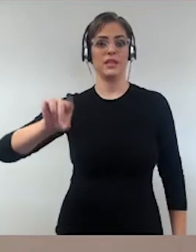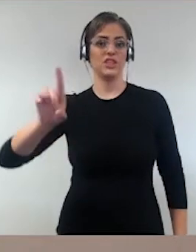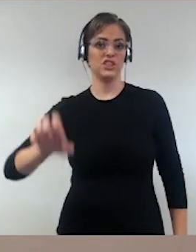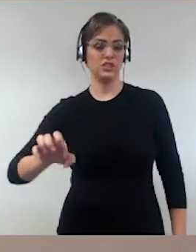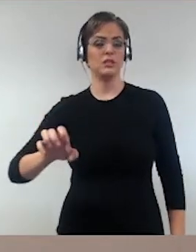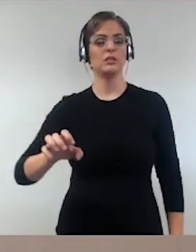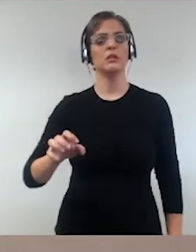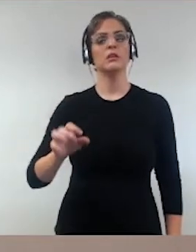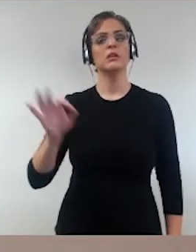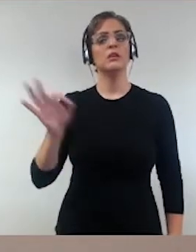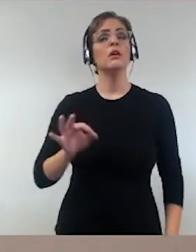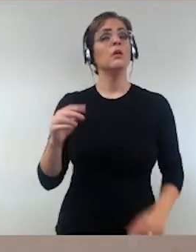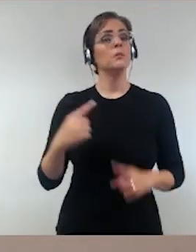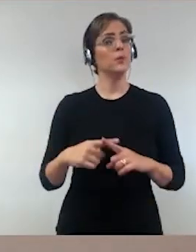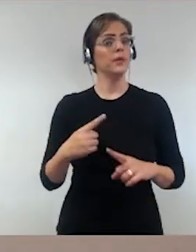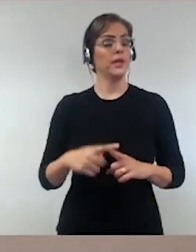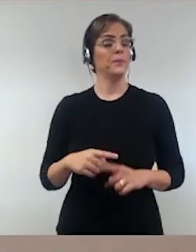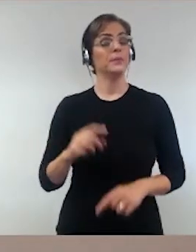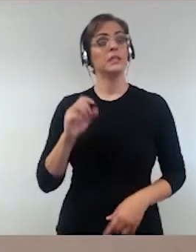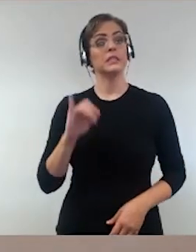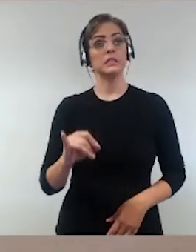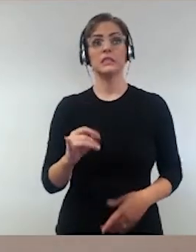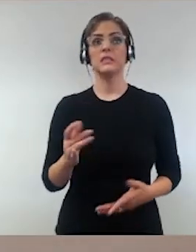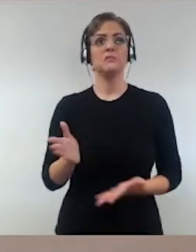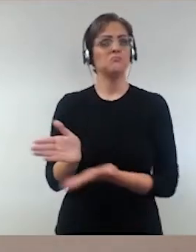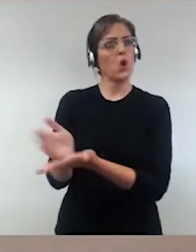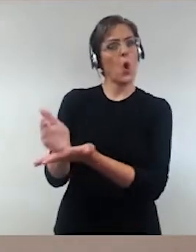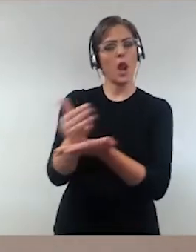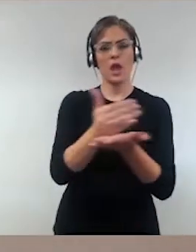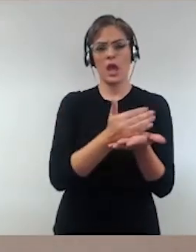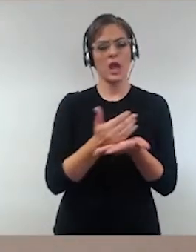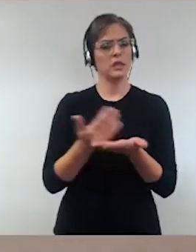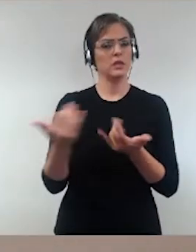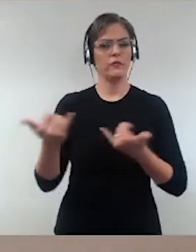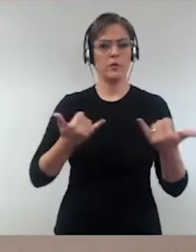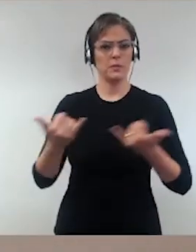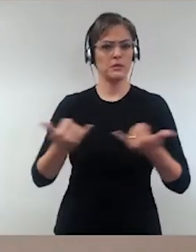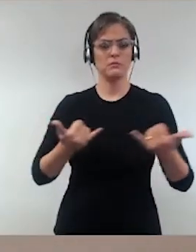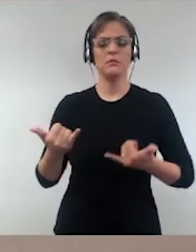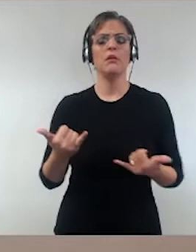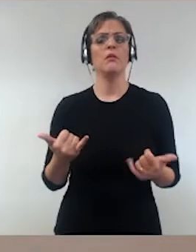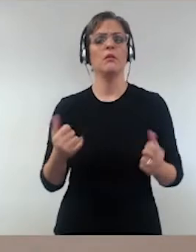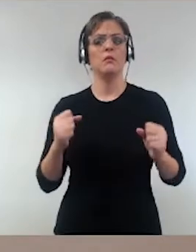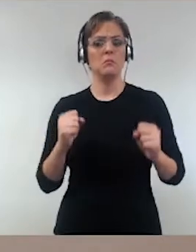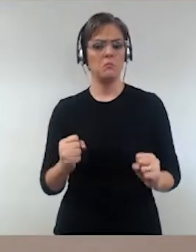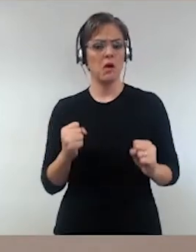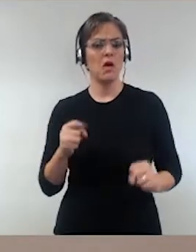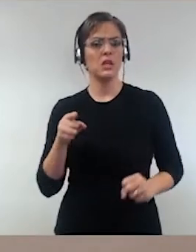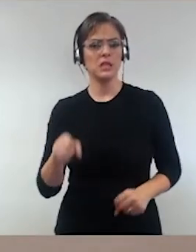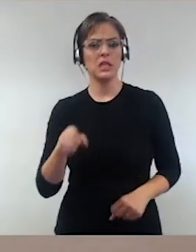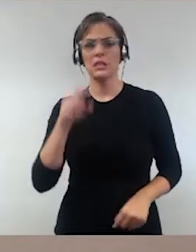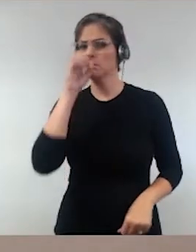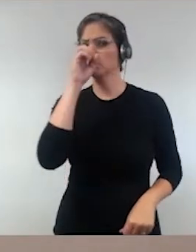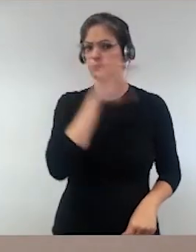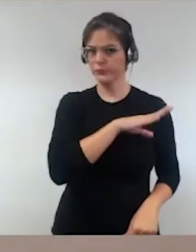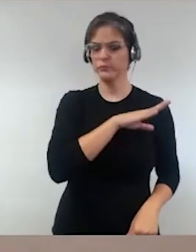toda intervenção, ou que toda coleta, né, e processamento pode ser considerado uma violação ou uma limitação